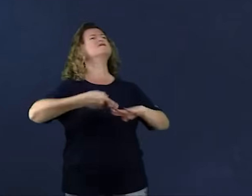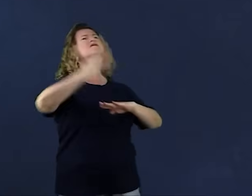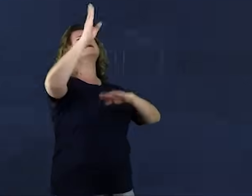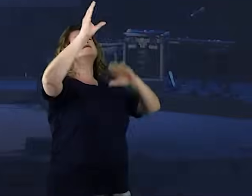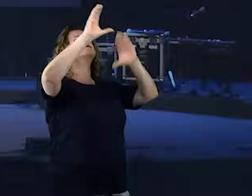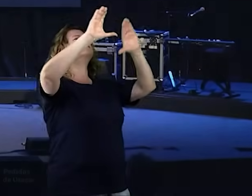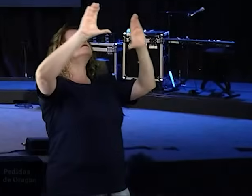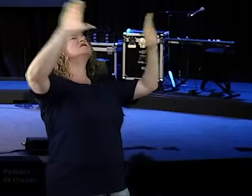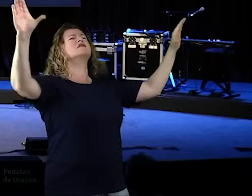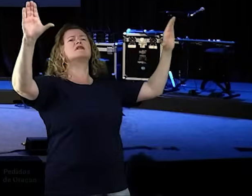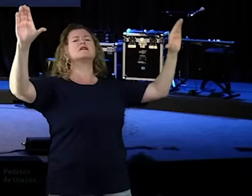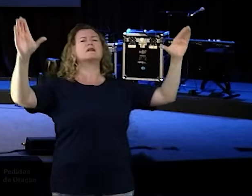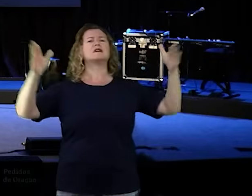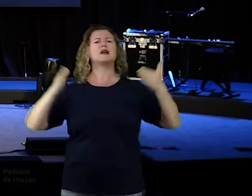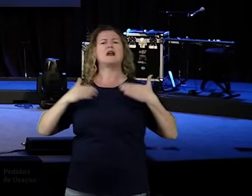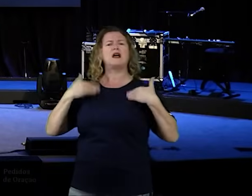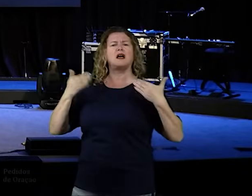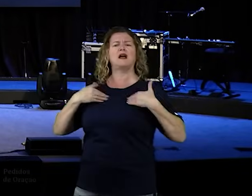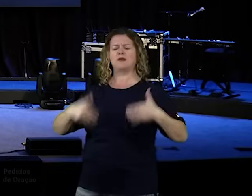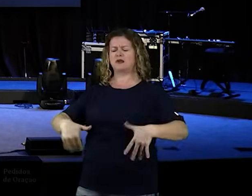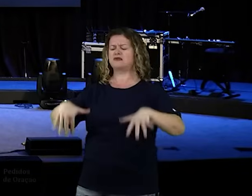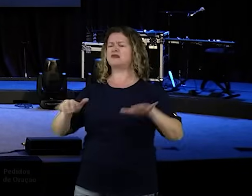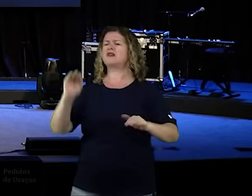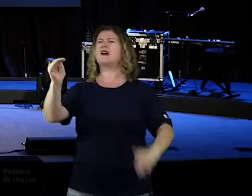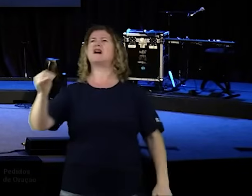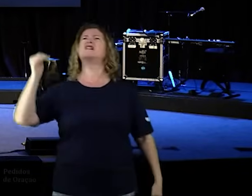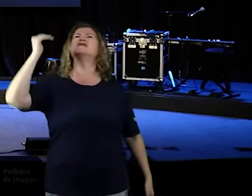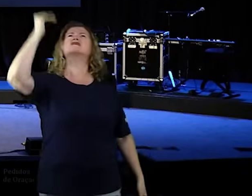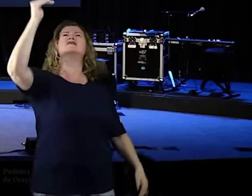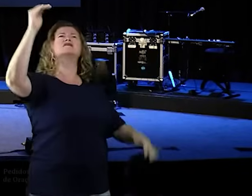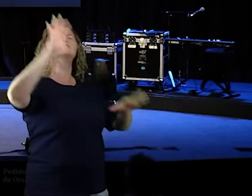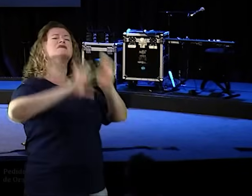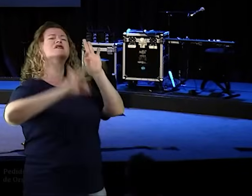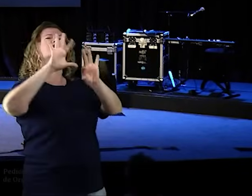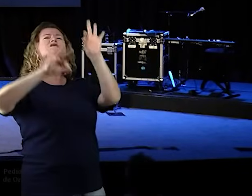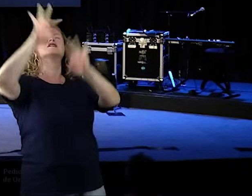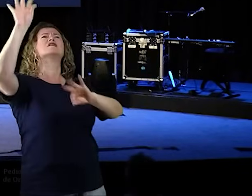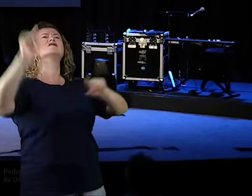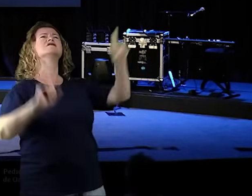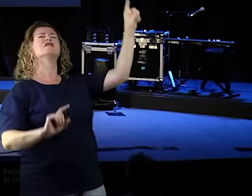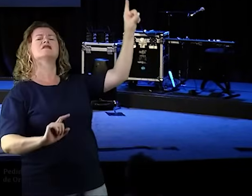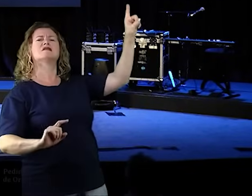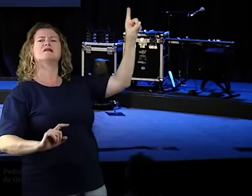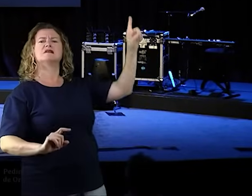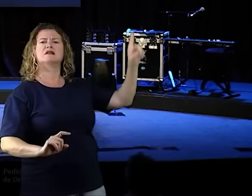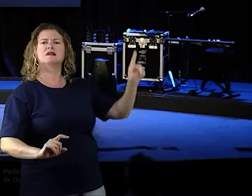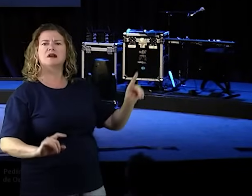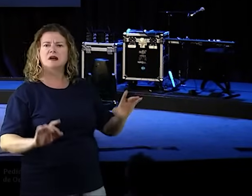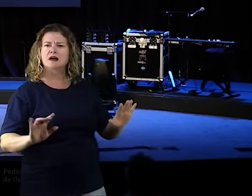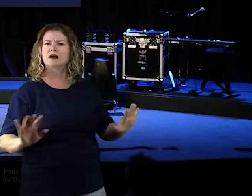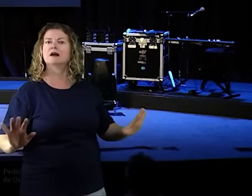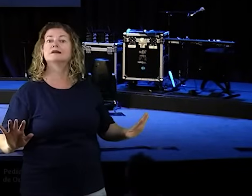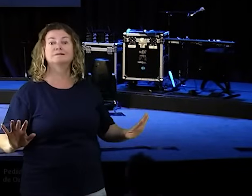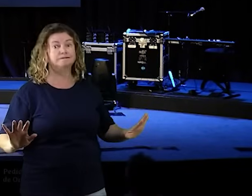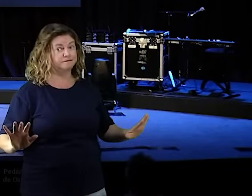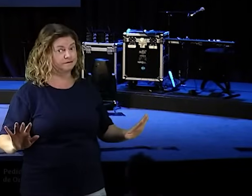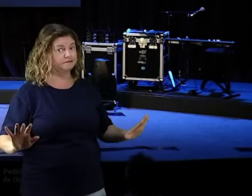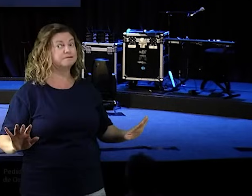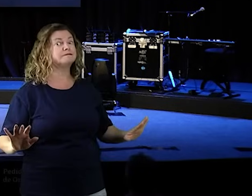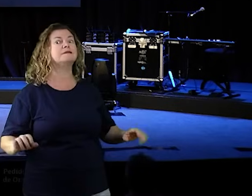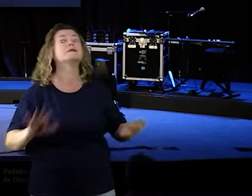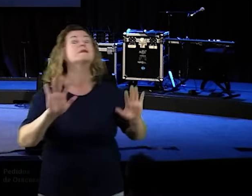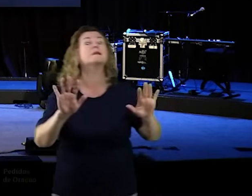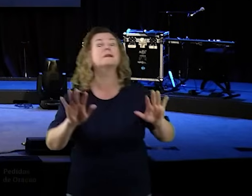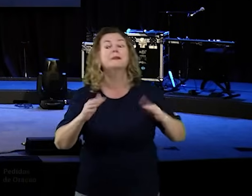Acima das Estrelas de Deus aqui anjos tá bom eles são classificados também como estrelas